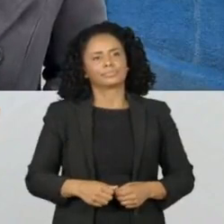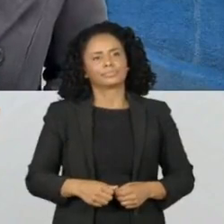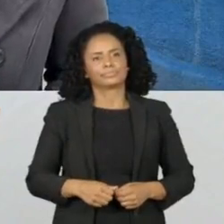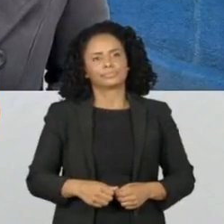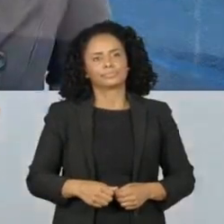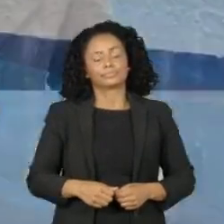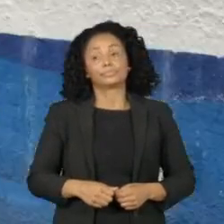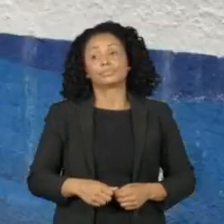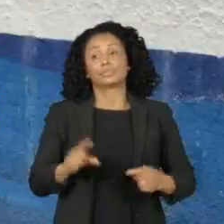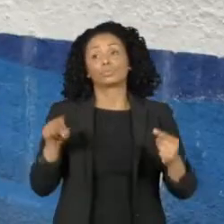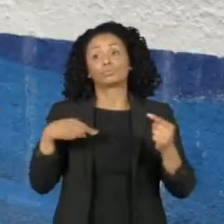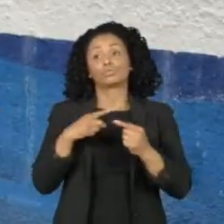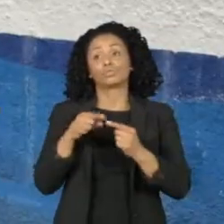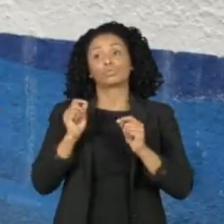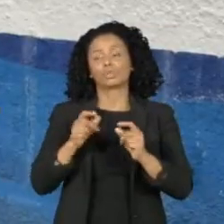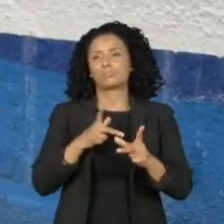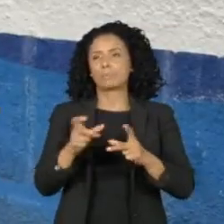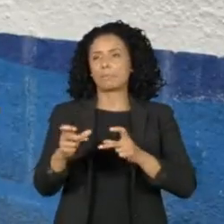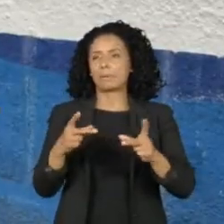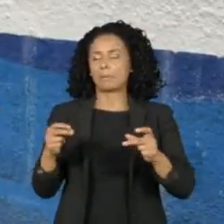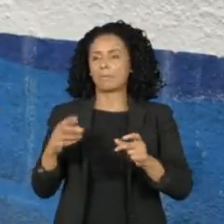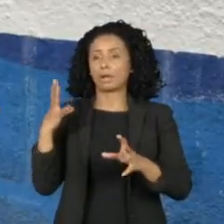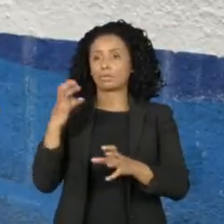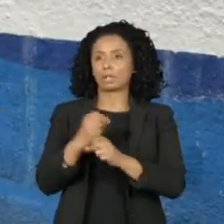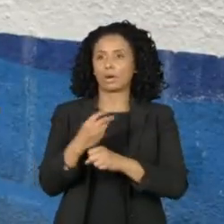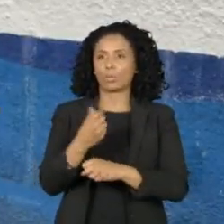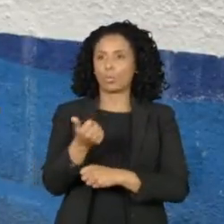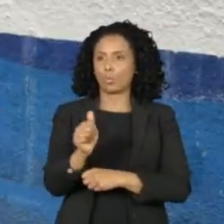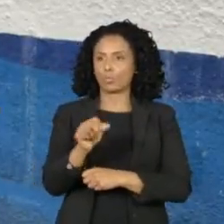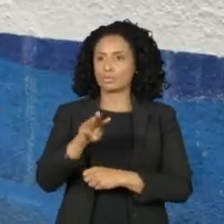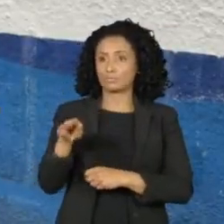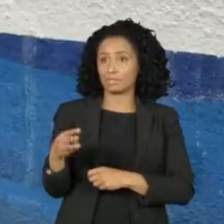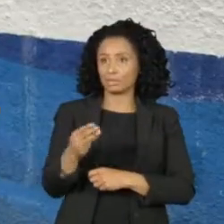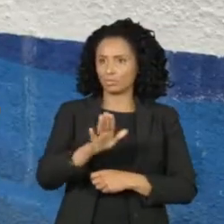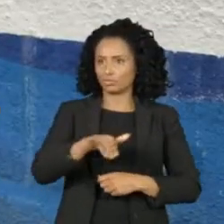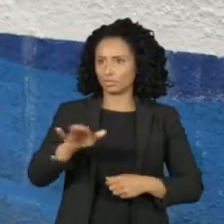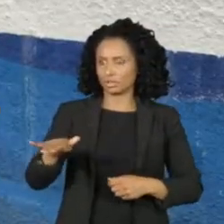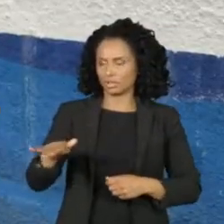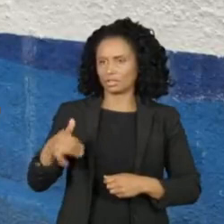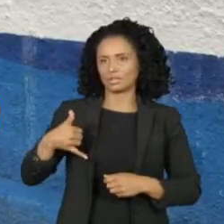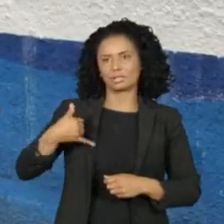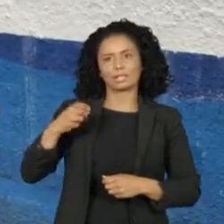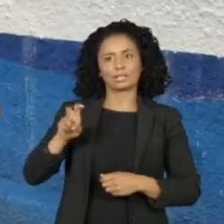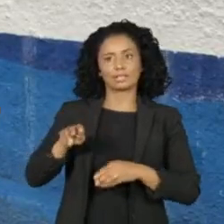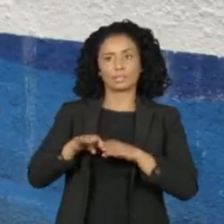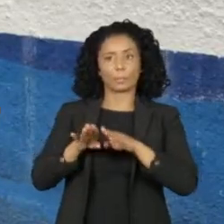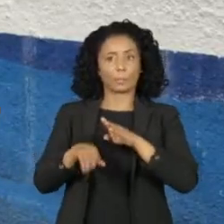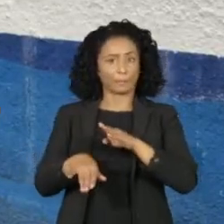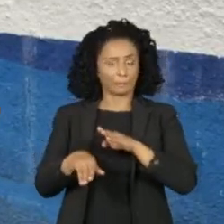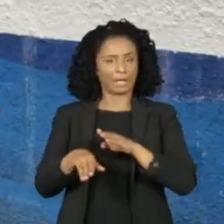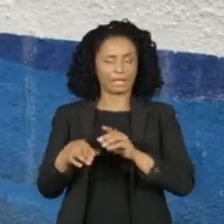A meta era vacinar pelo menos 11 milhões de crianças menores de 5 anos